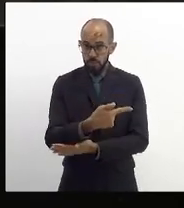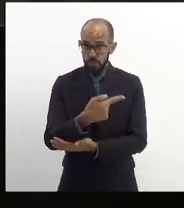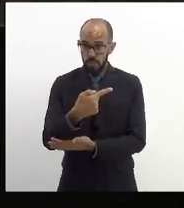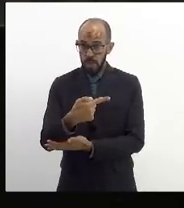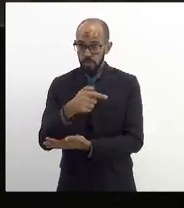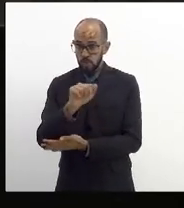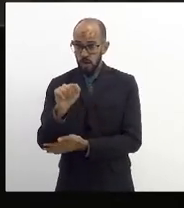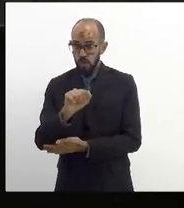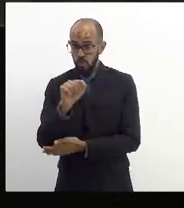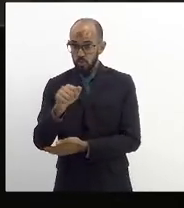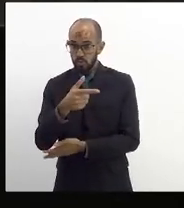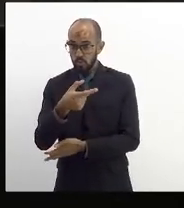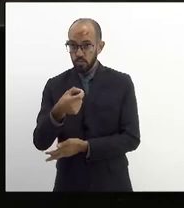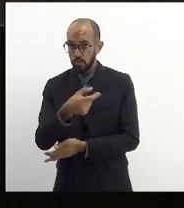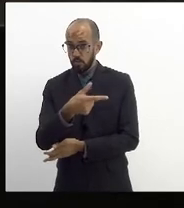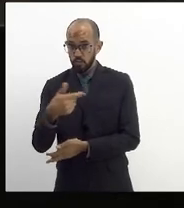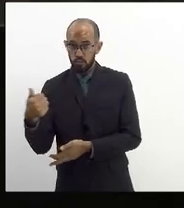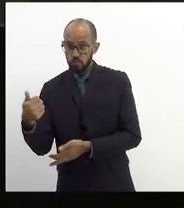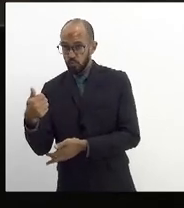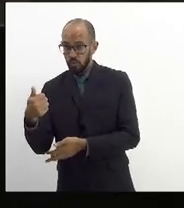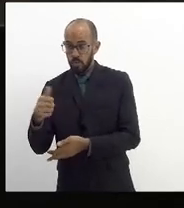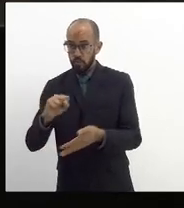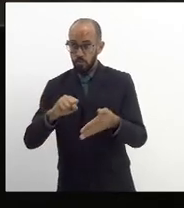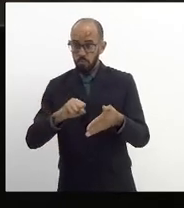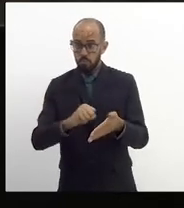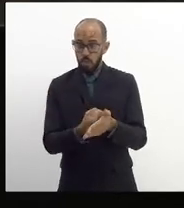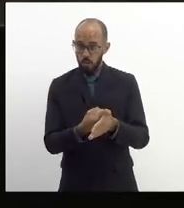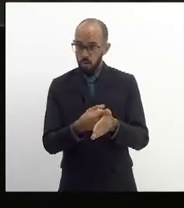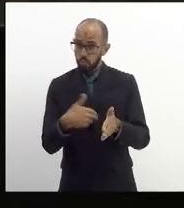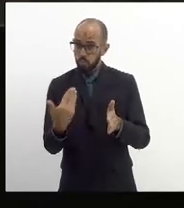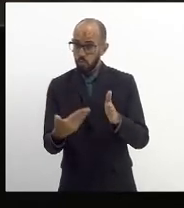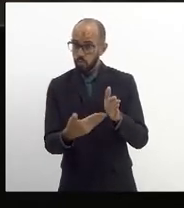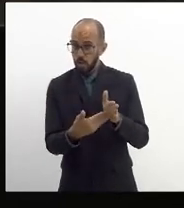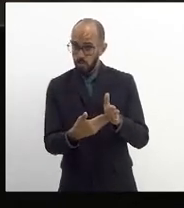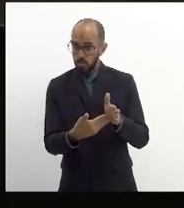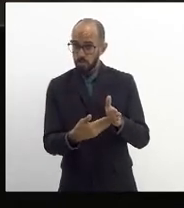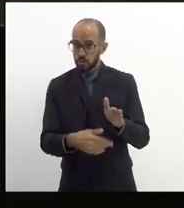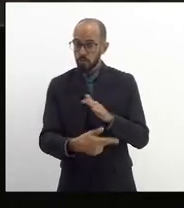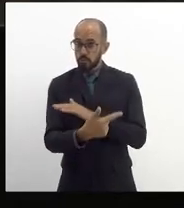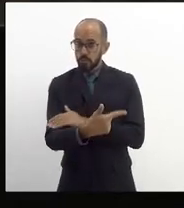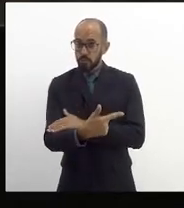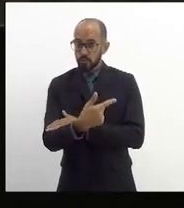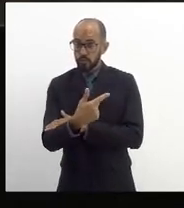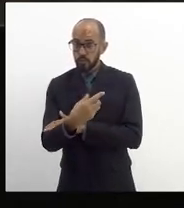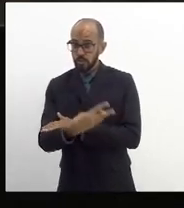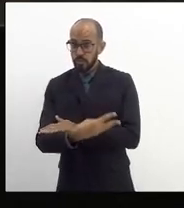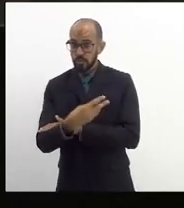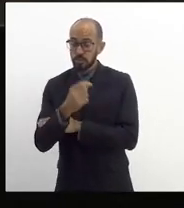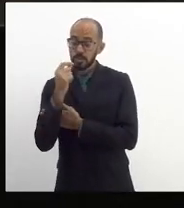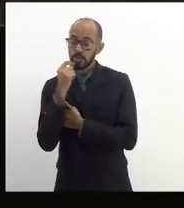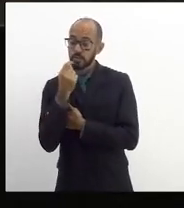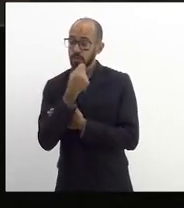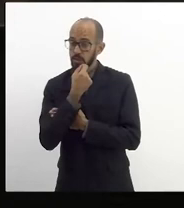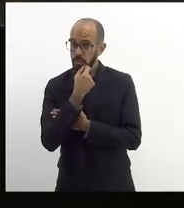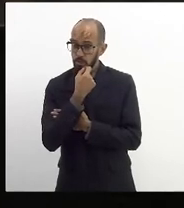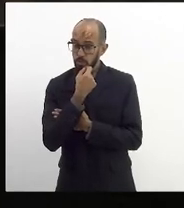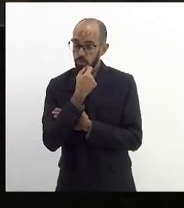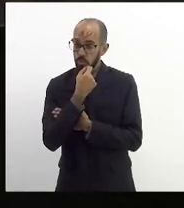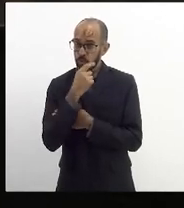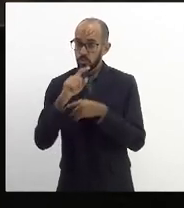2021 ele foi vetado integralmente e no dia Vinte e Três de Setembro de 2021